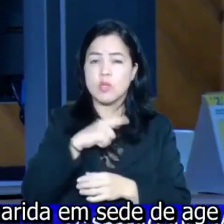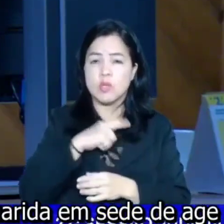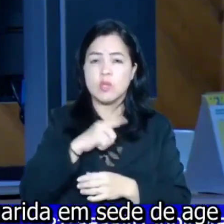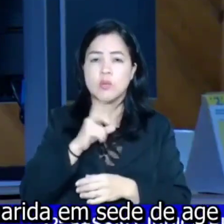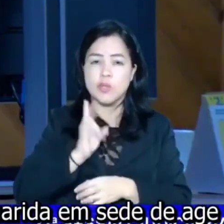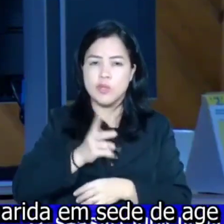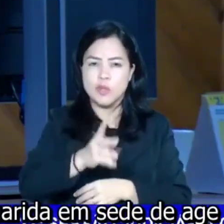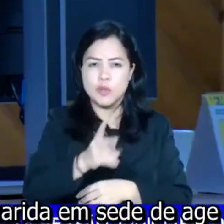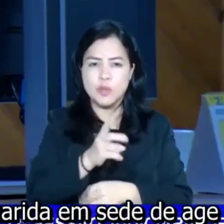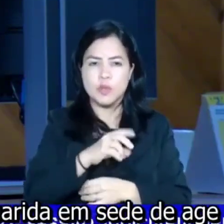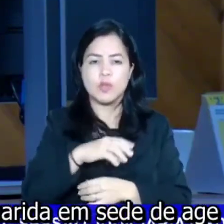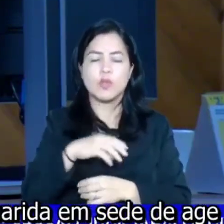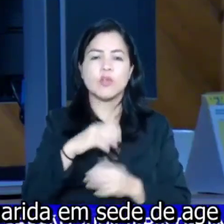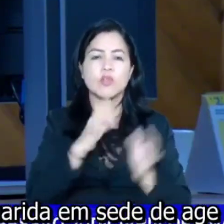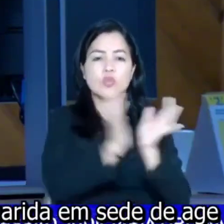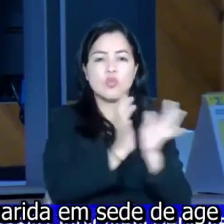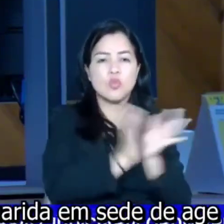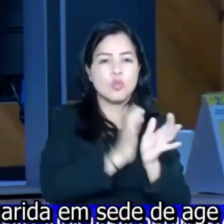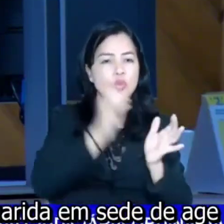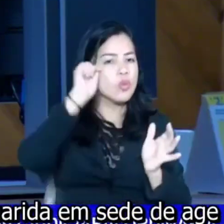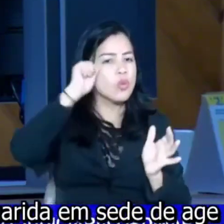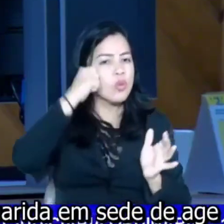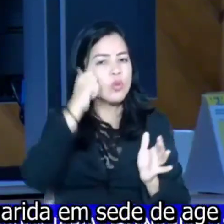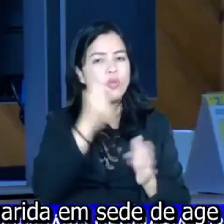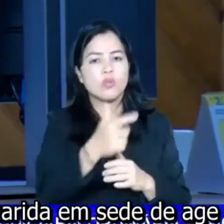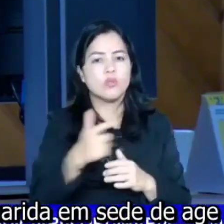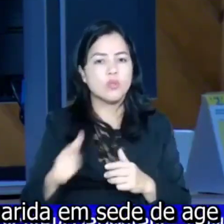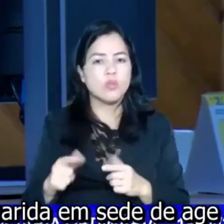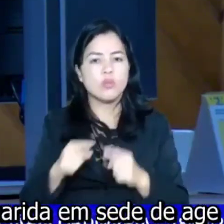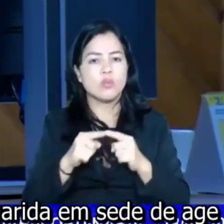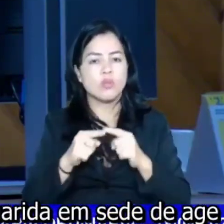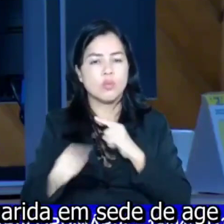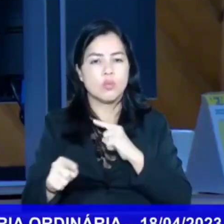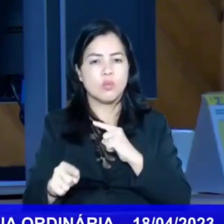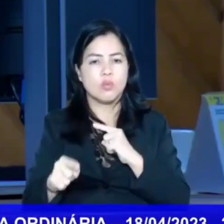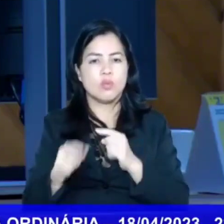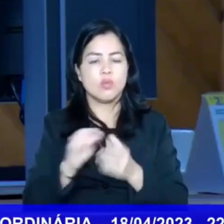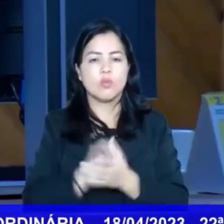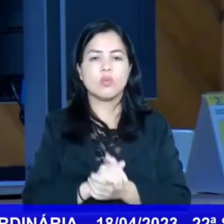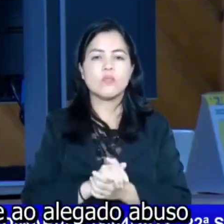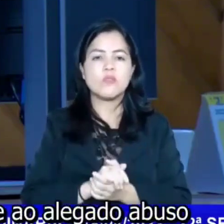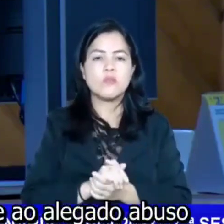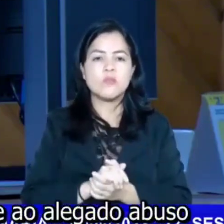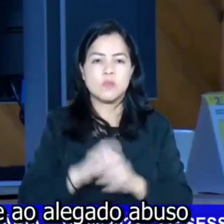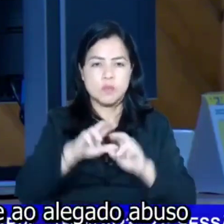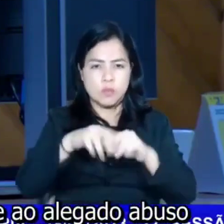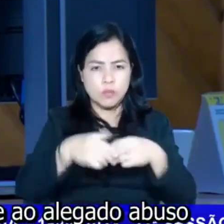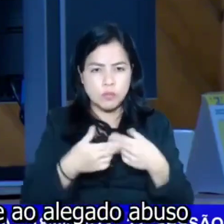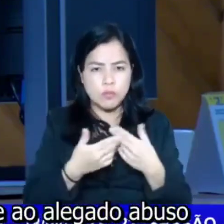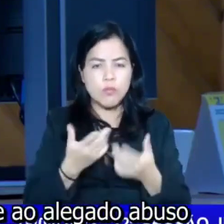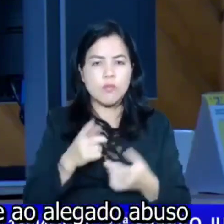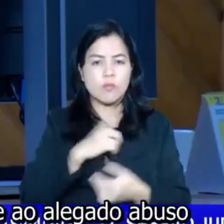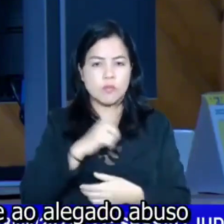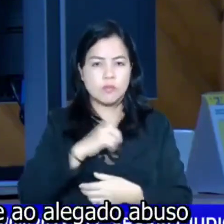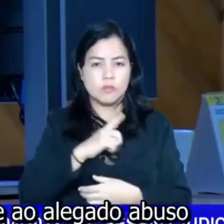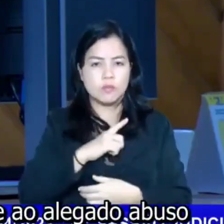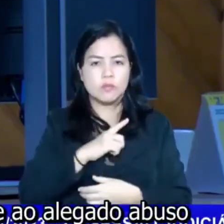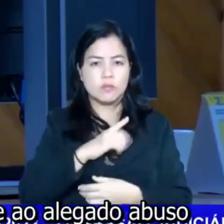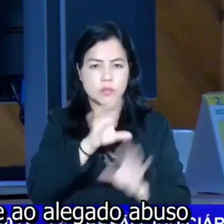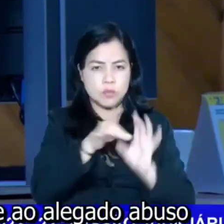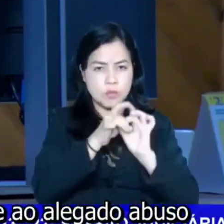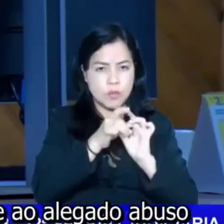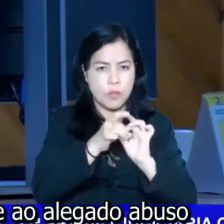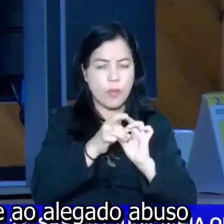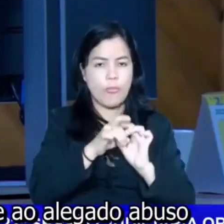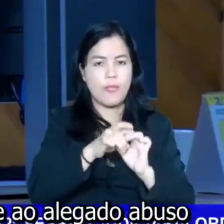percepção da cota racial não encontra guarida em sede de AGE. Por isso, deve ser veiculado em